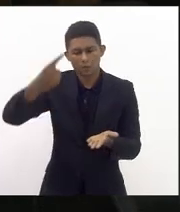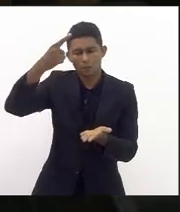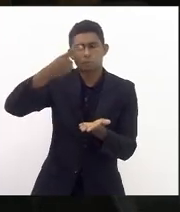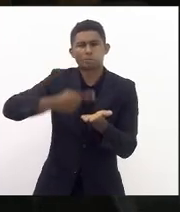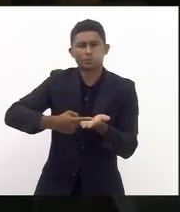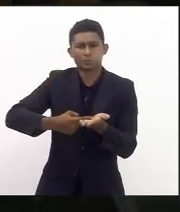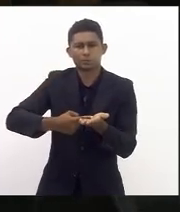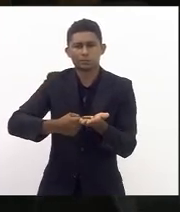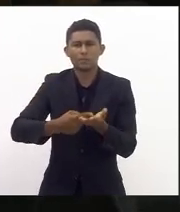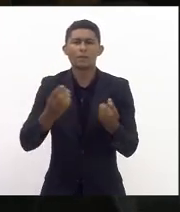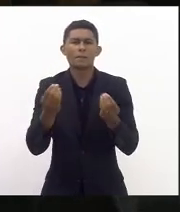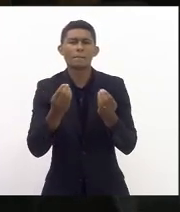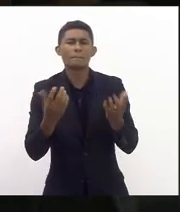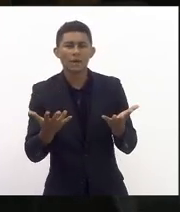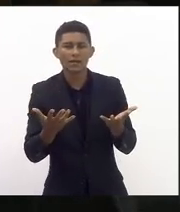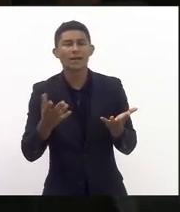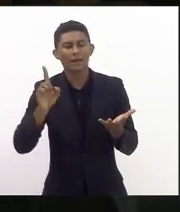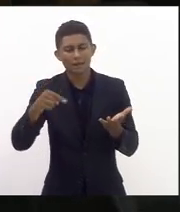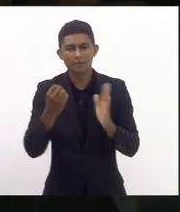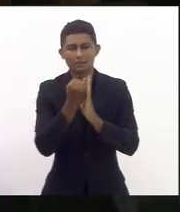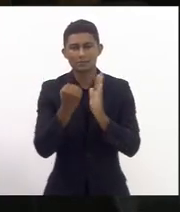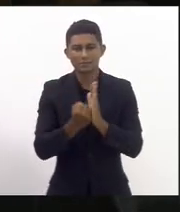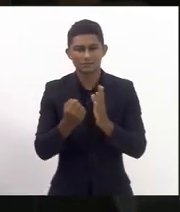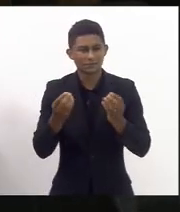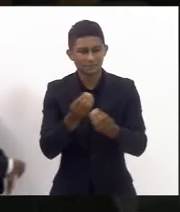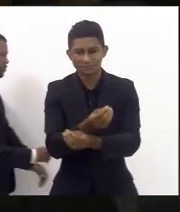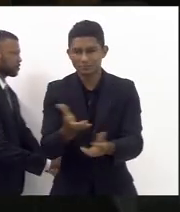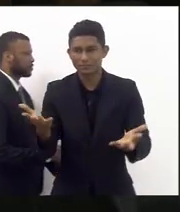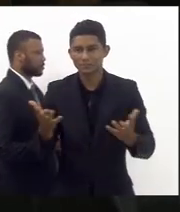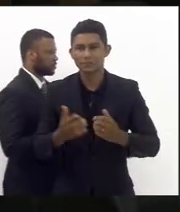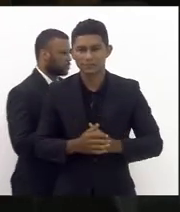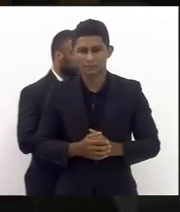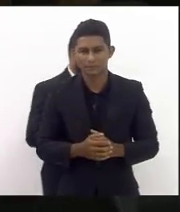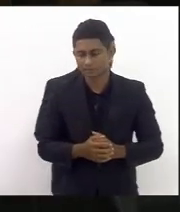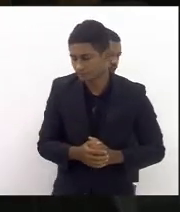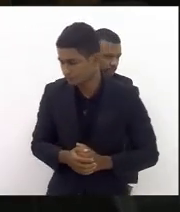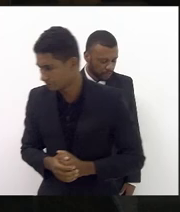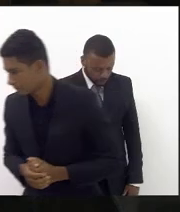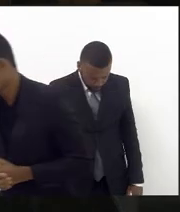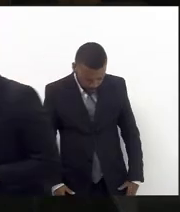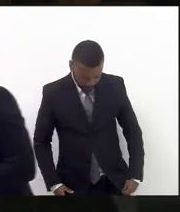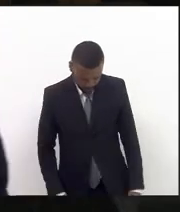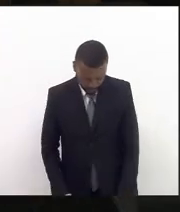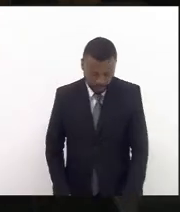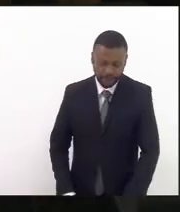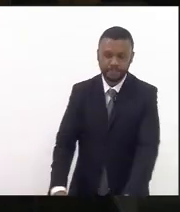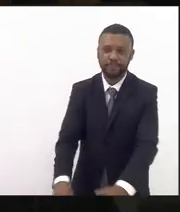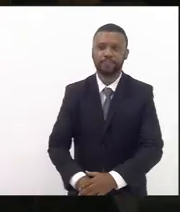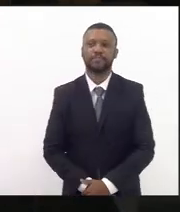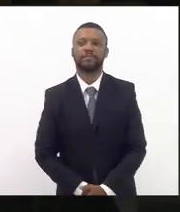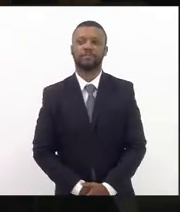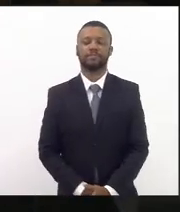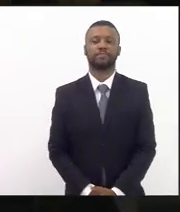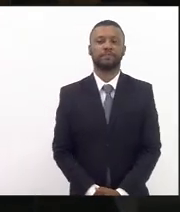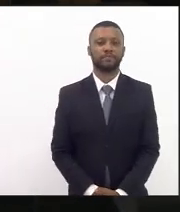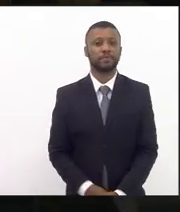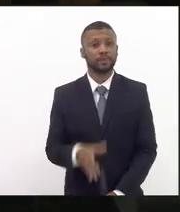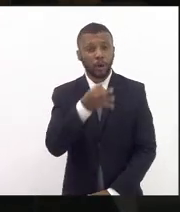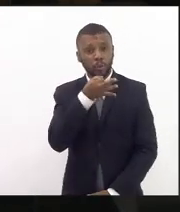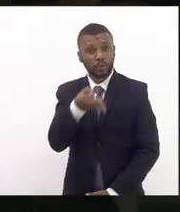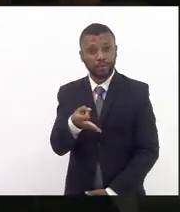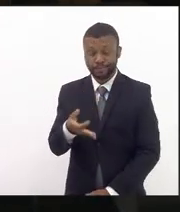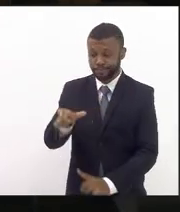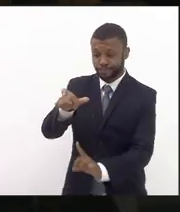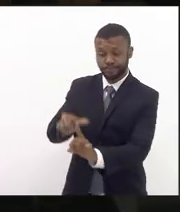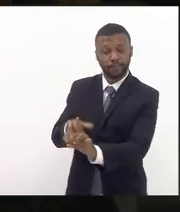celebrado para viabilizar a licença. E eu até sugeri à deputada Lucinha, como presidenta da nossa